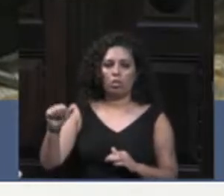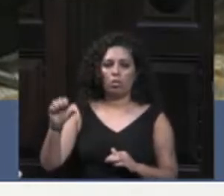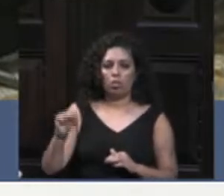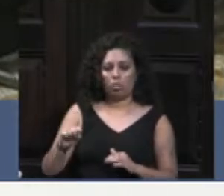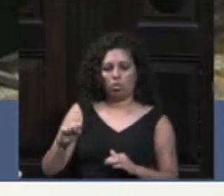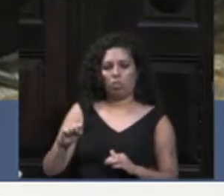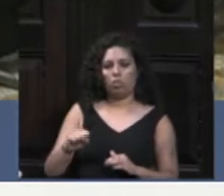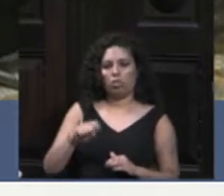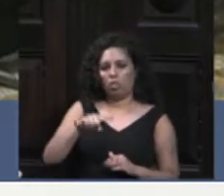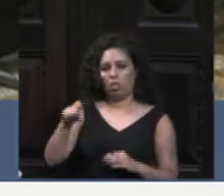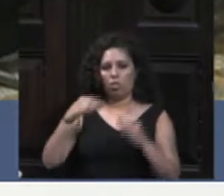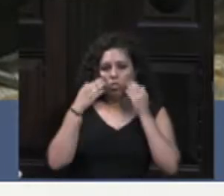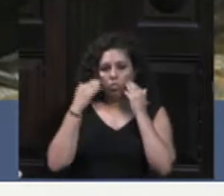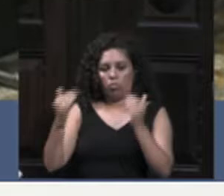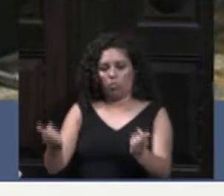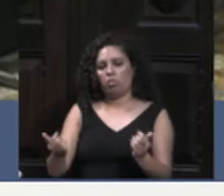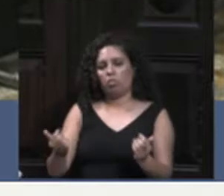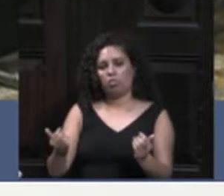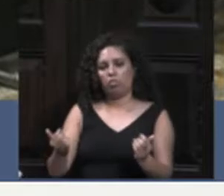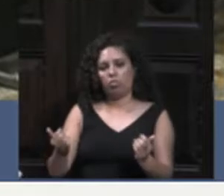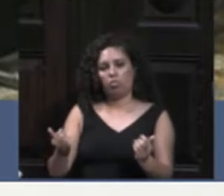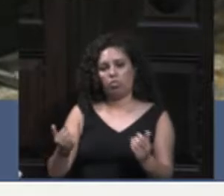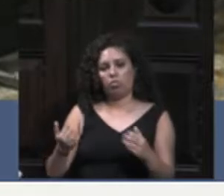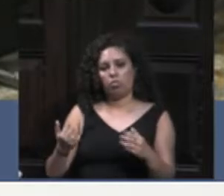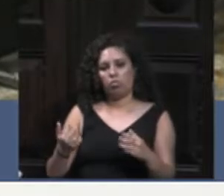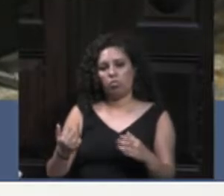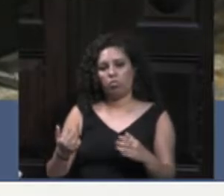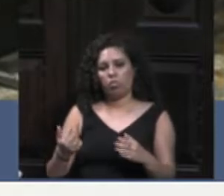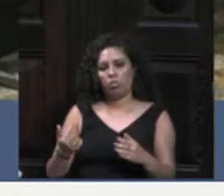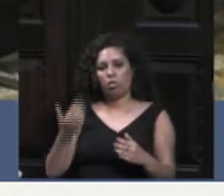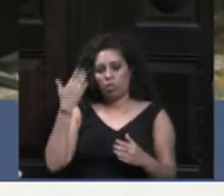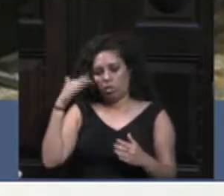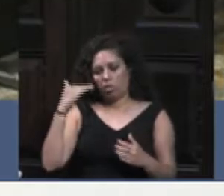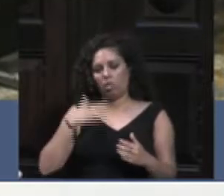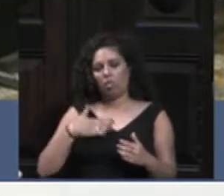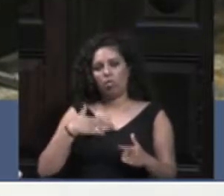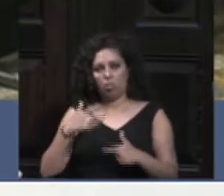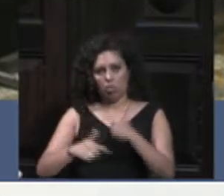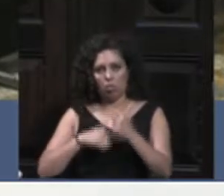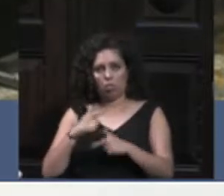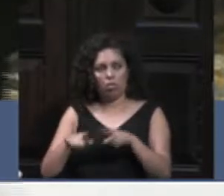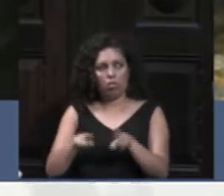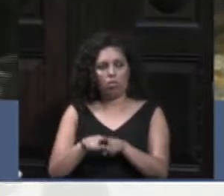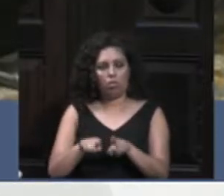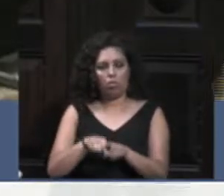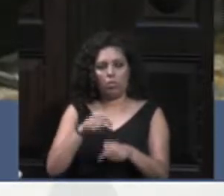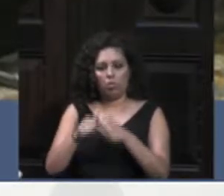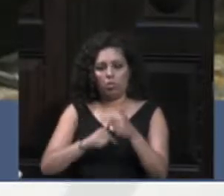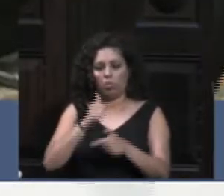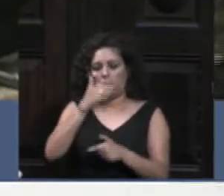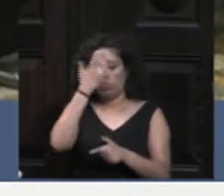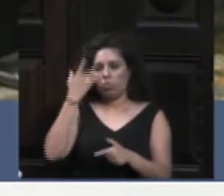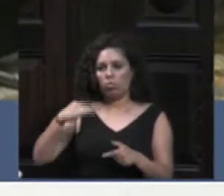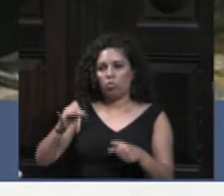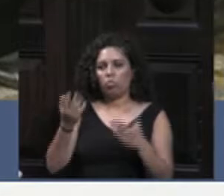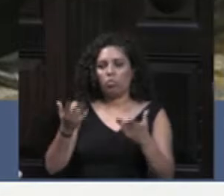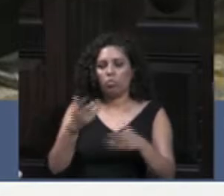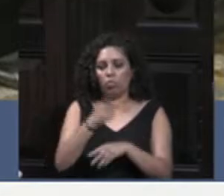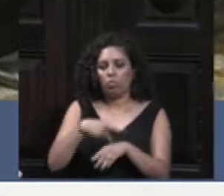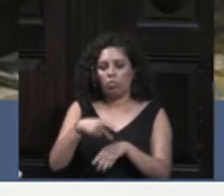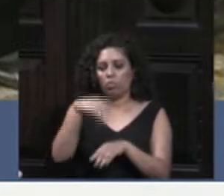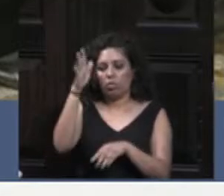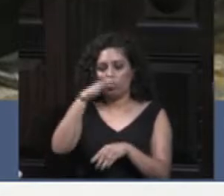representa um reconhecimento, não só a minha luta, mas de todos aqueles que querem um Brasil soberano